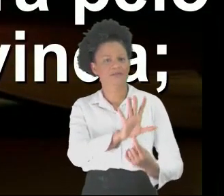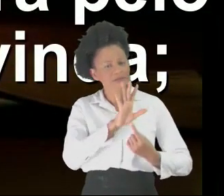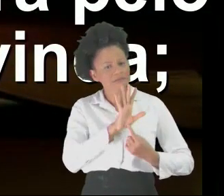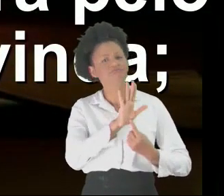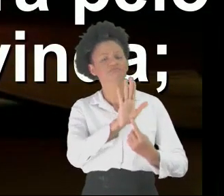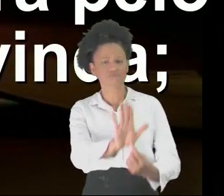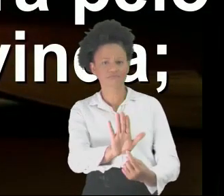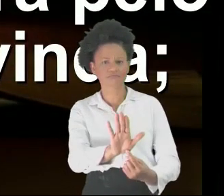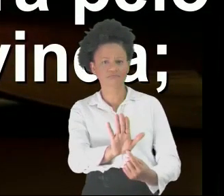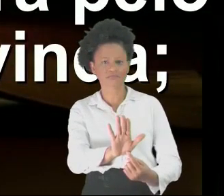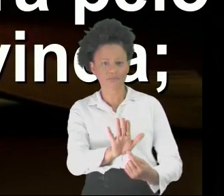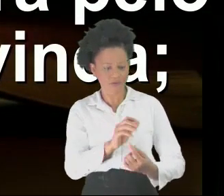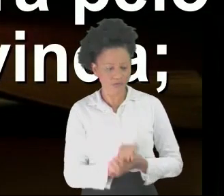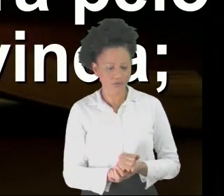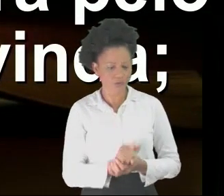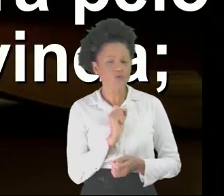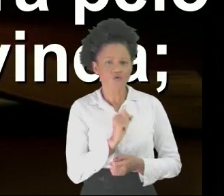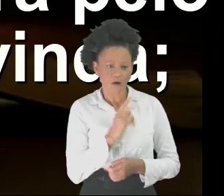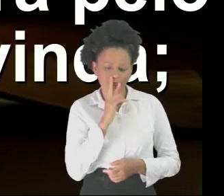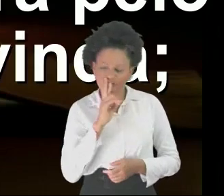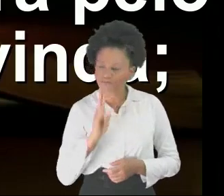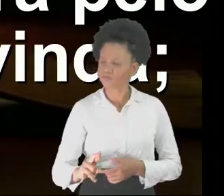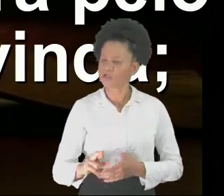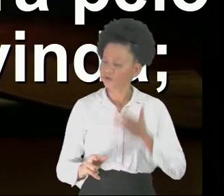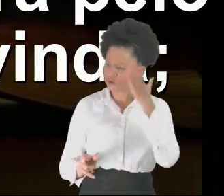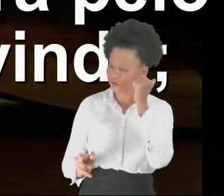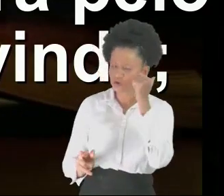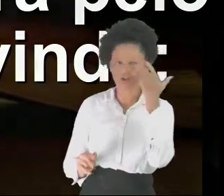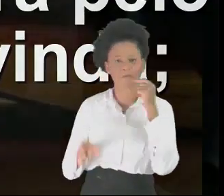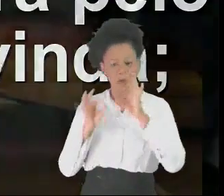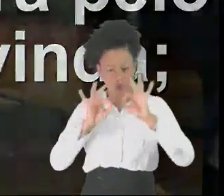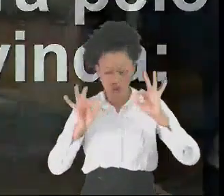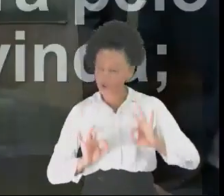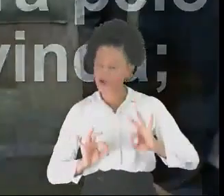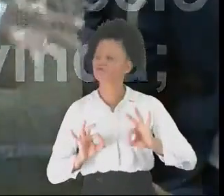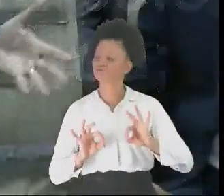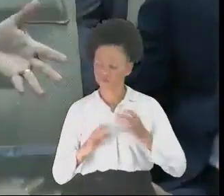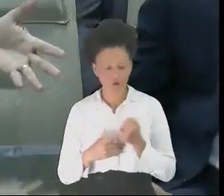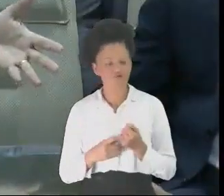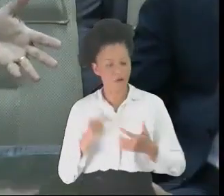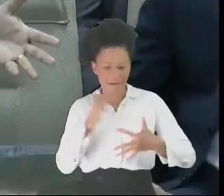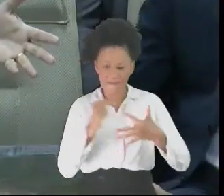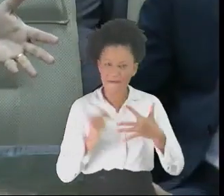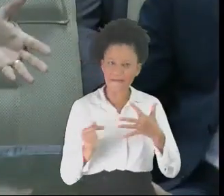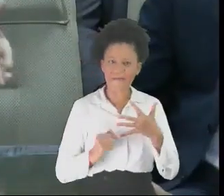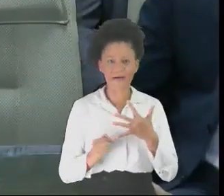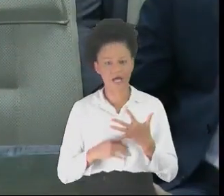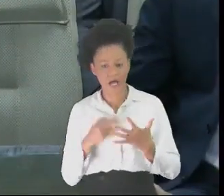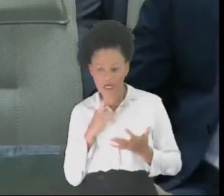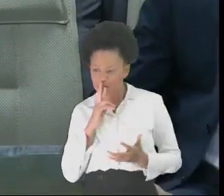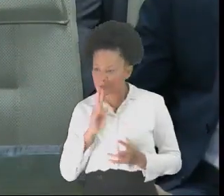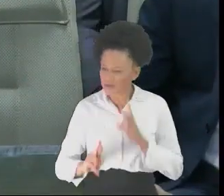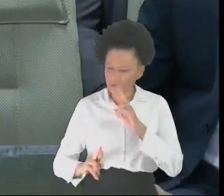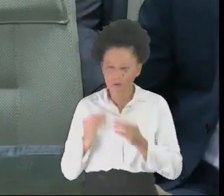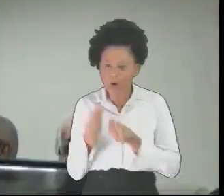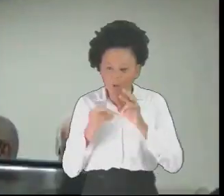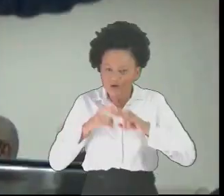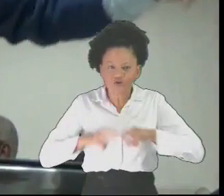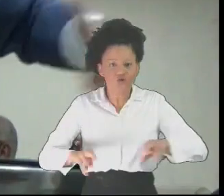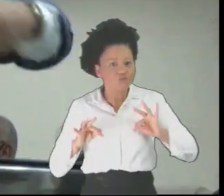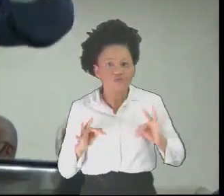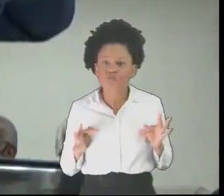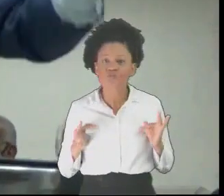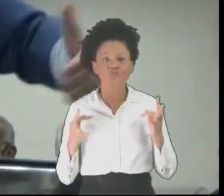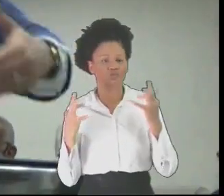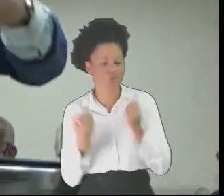aparecer. Com as suas soluções, com os seus prodígios, com os seus sinais. Com a toda solução